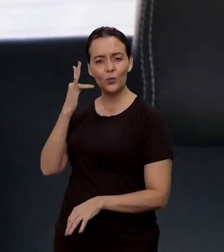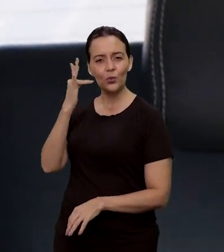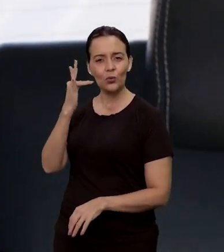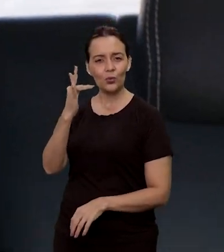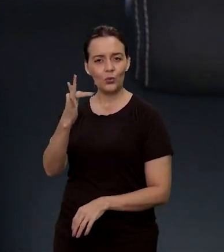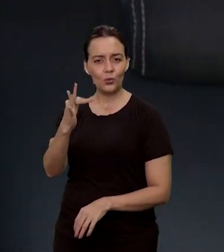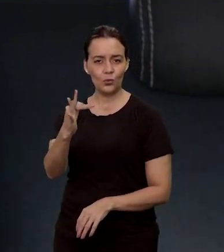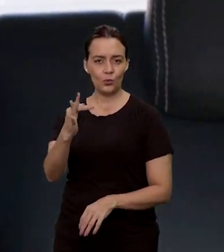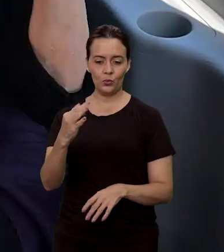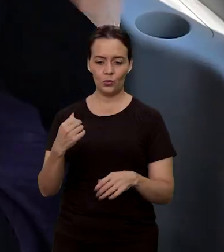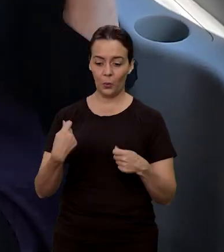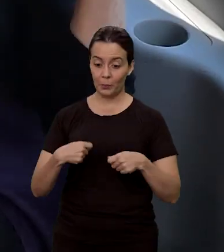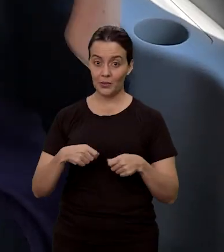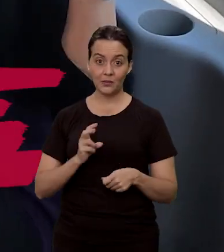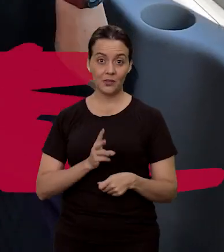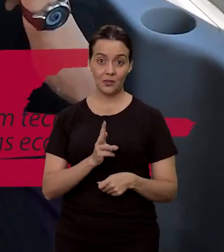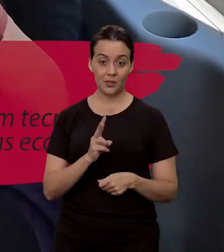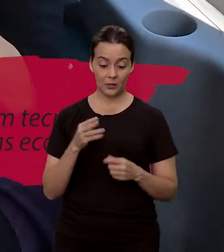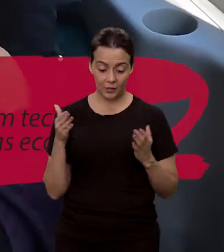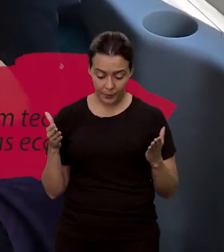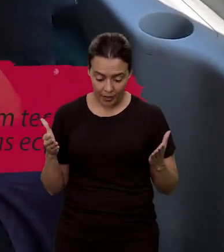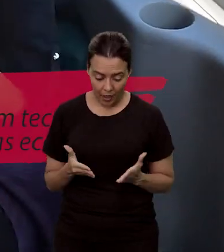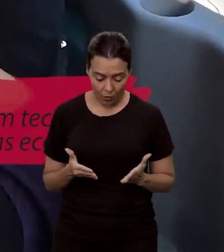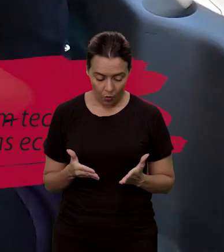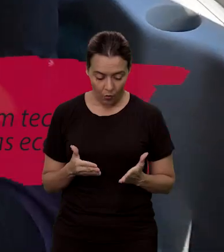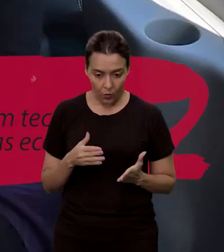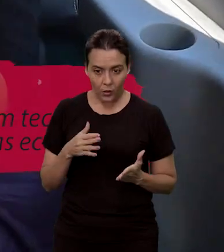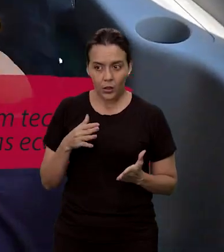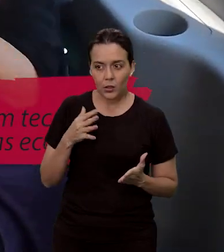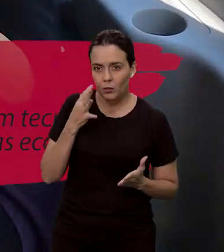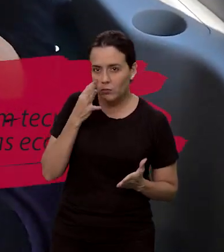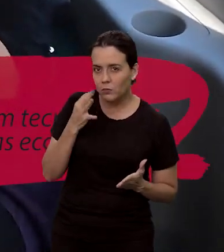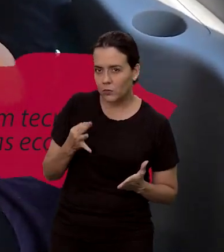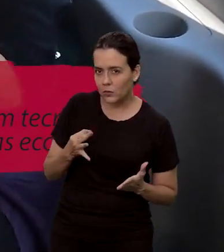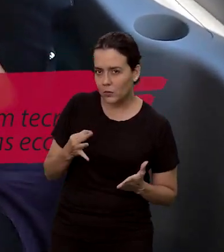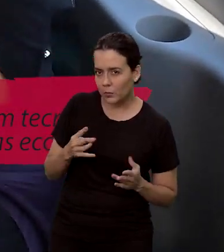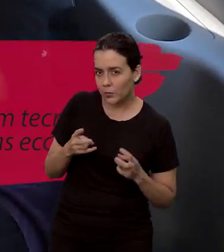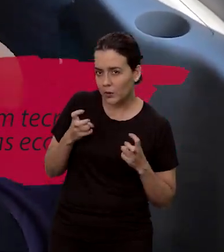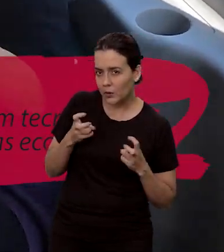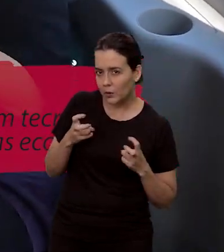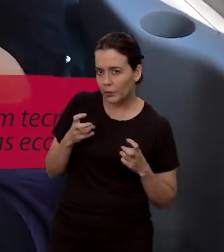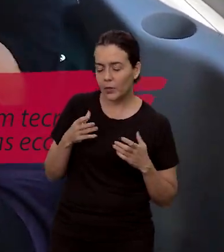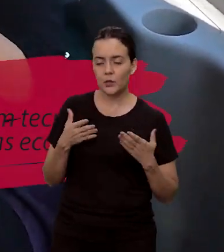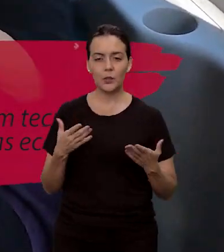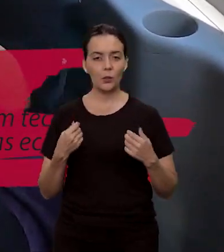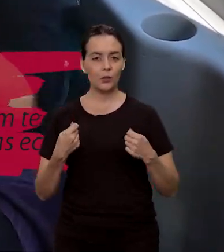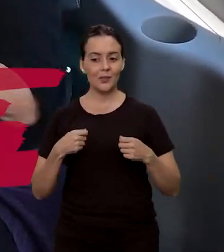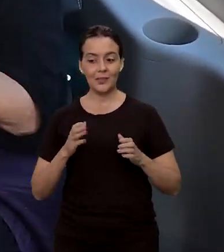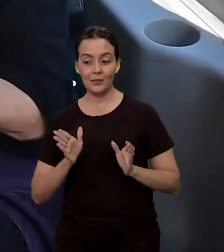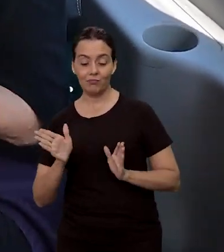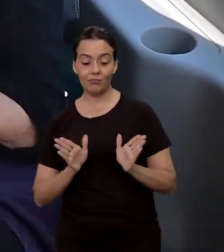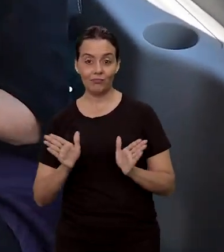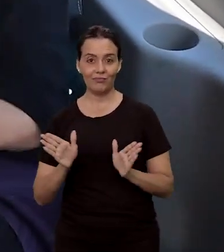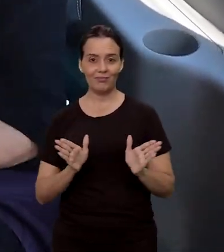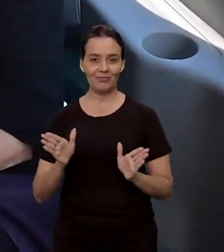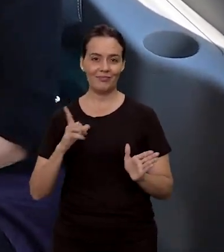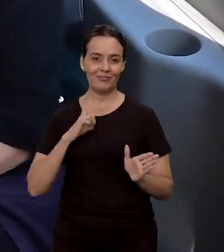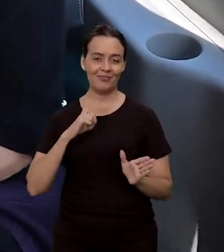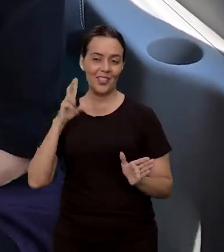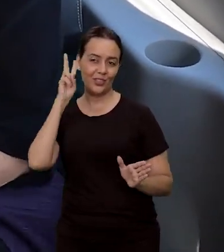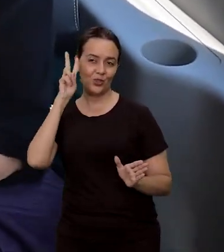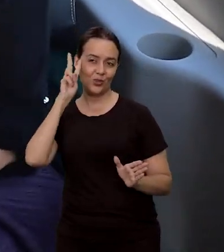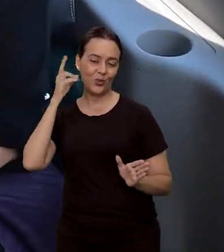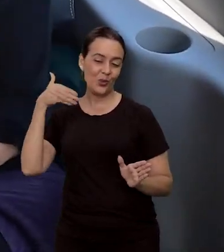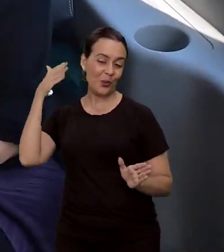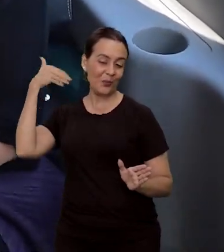sinais do presente, né? Como tudo mais no mundo é dual, então de um lado a gente se apoia na história, no que já foi, do outro lado a gente